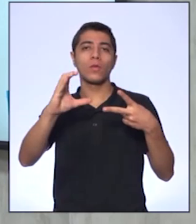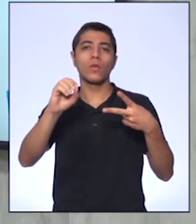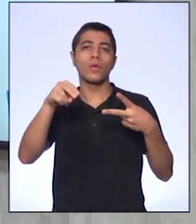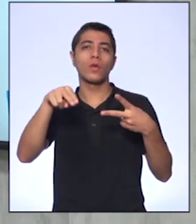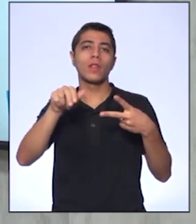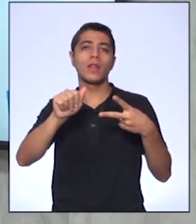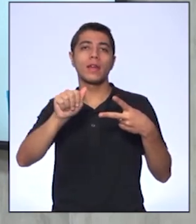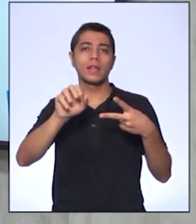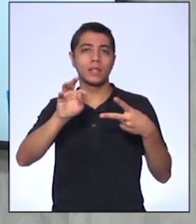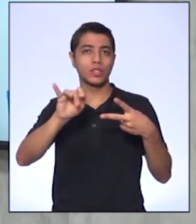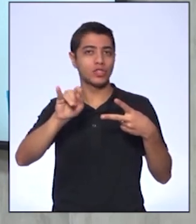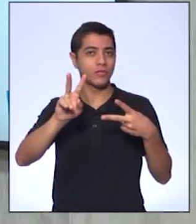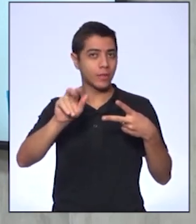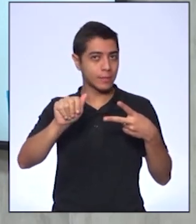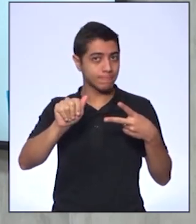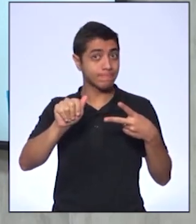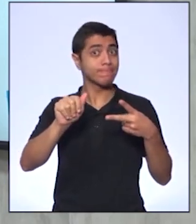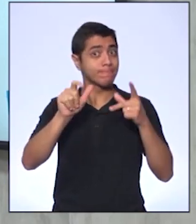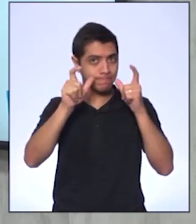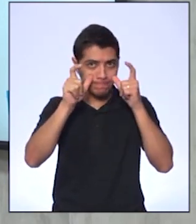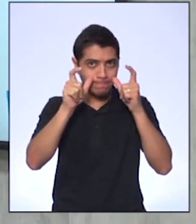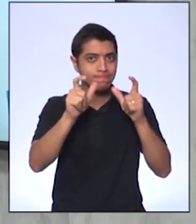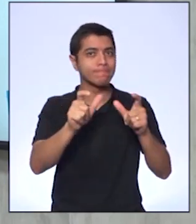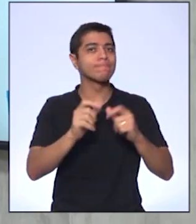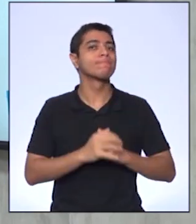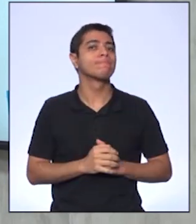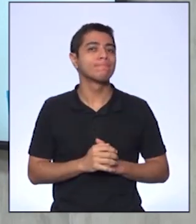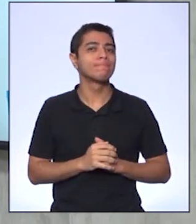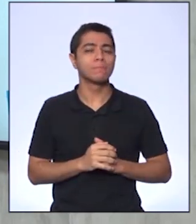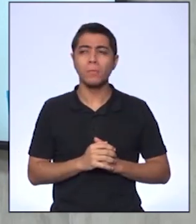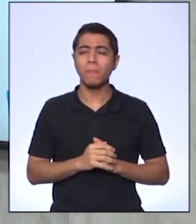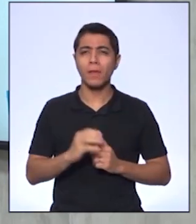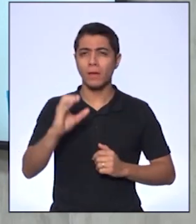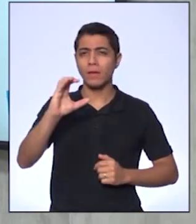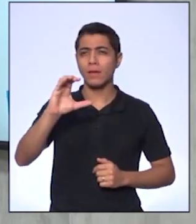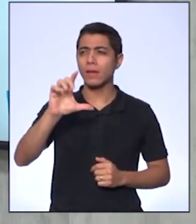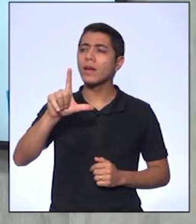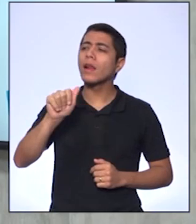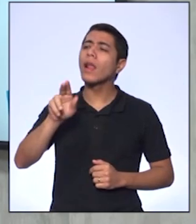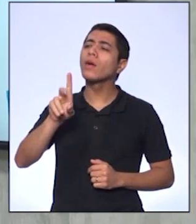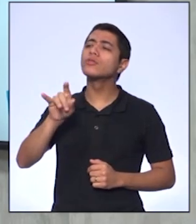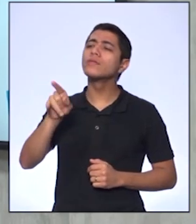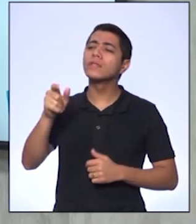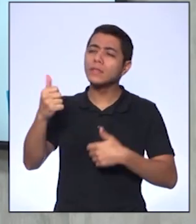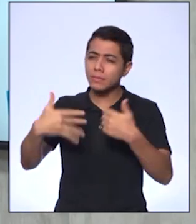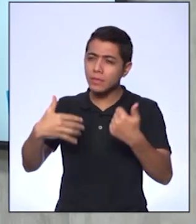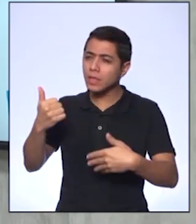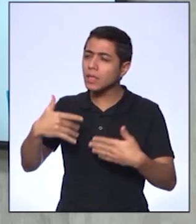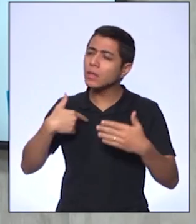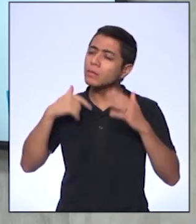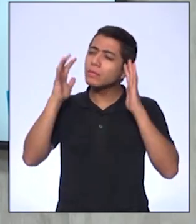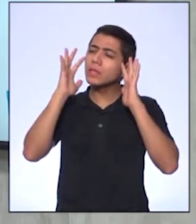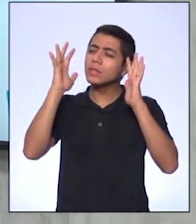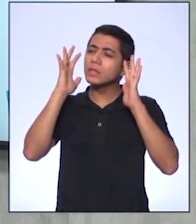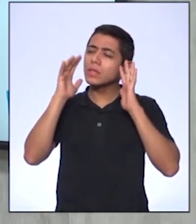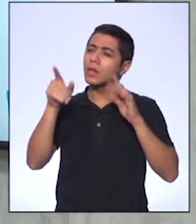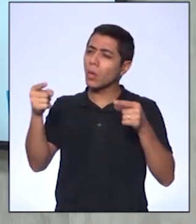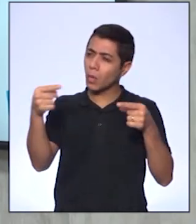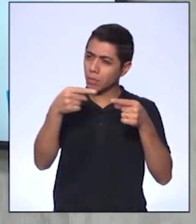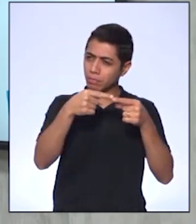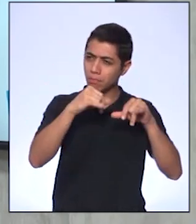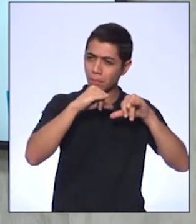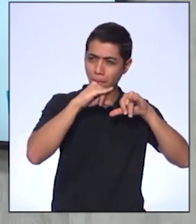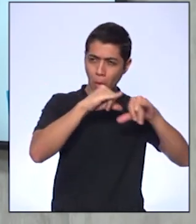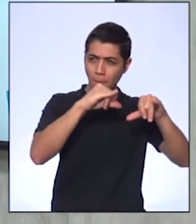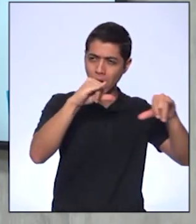E eu estou pensando aqui em algumas coisas. Isso tem a ver com propaganda? Isso tem a ver com propaganda. Isso tem a ver com propaganda, isso tem a